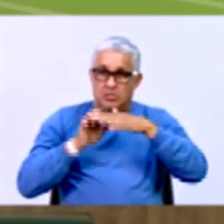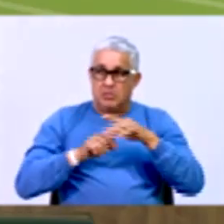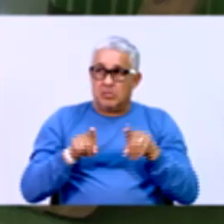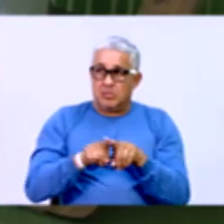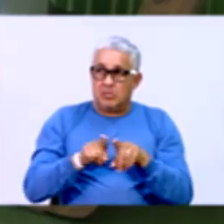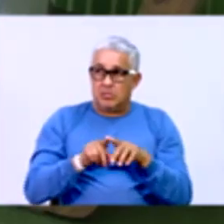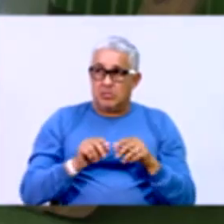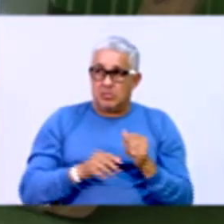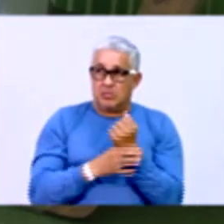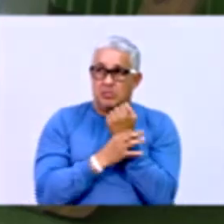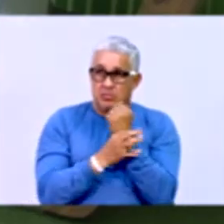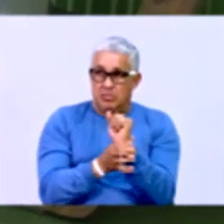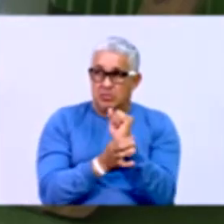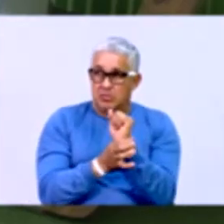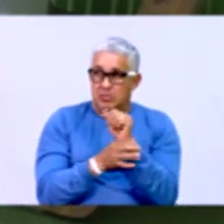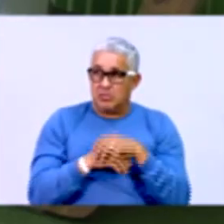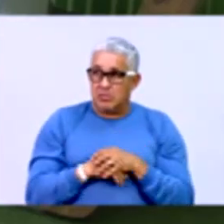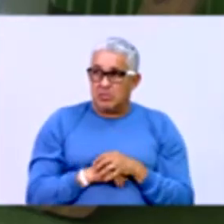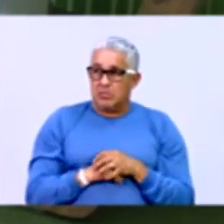Né?